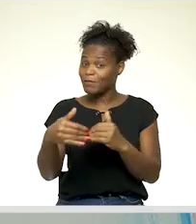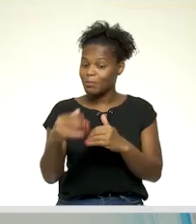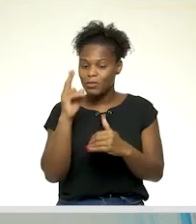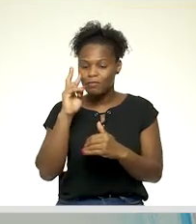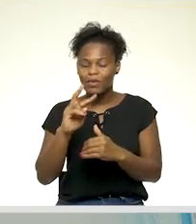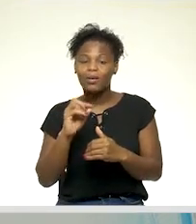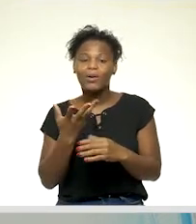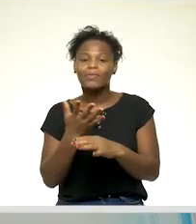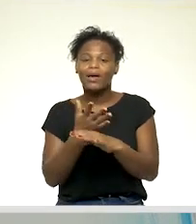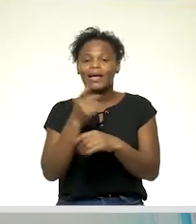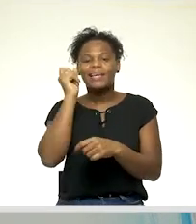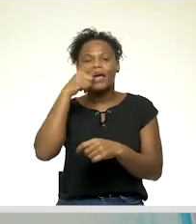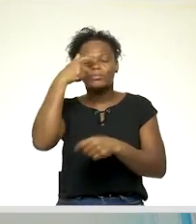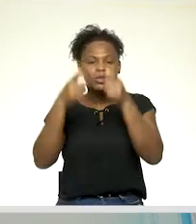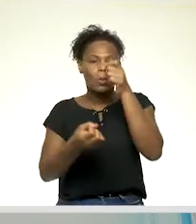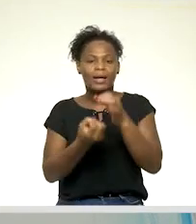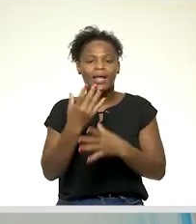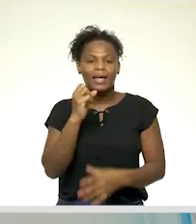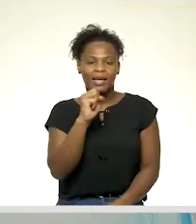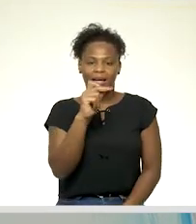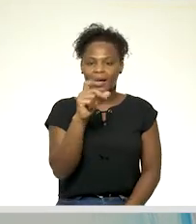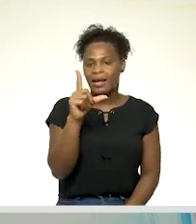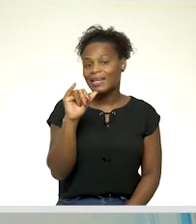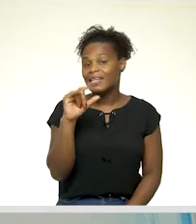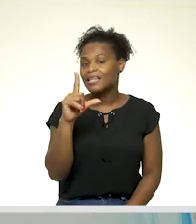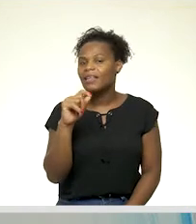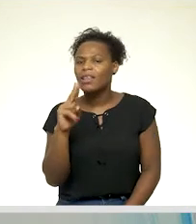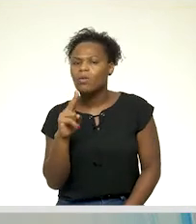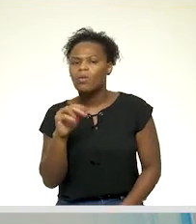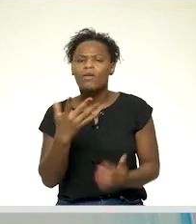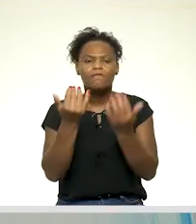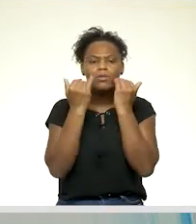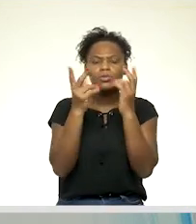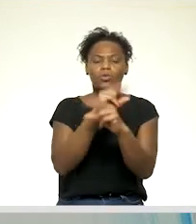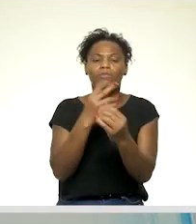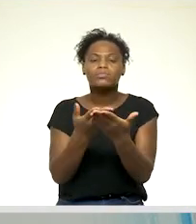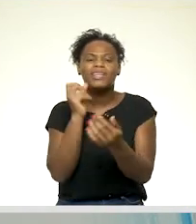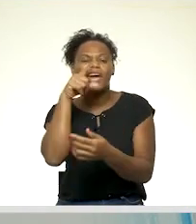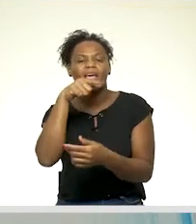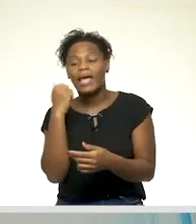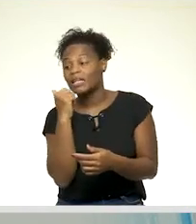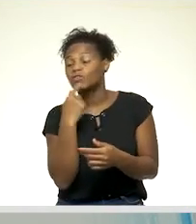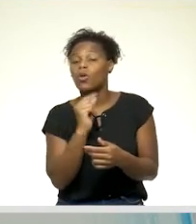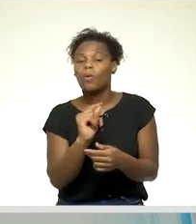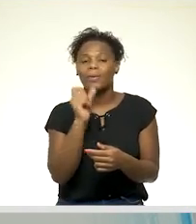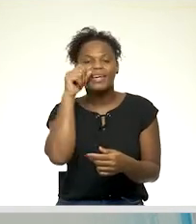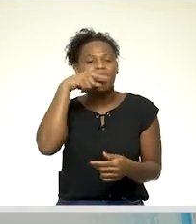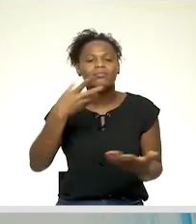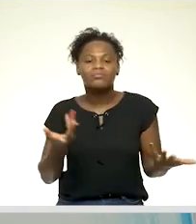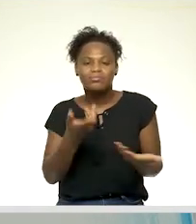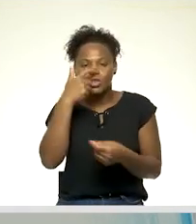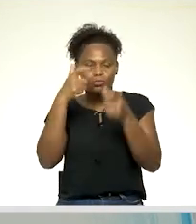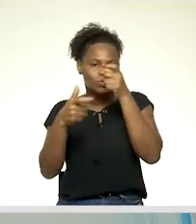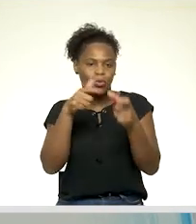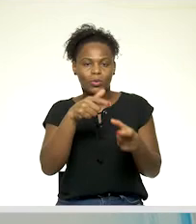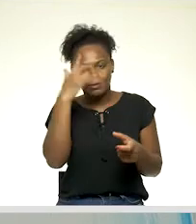os precursores de Galileu. Que novidades trouxeram? Quem são eles? Ou melhor, quem foram